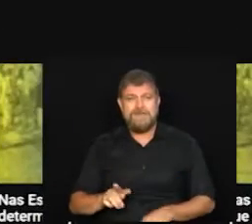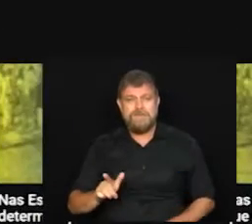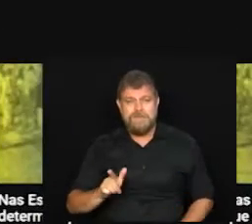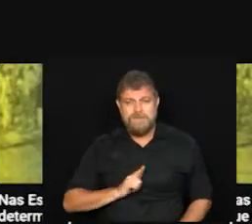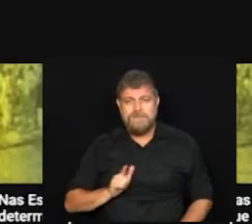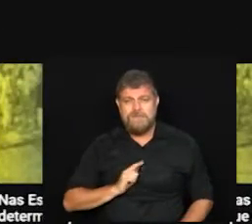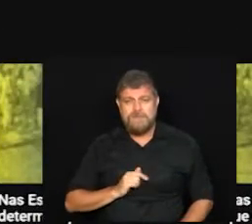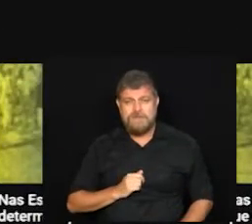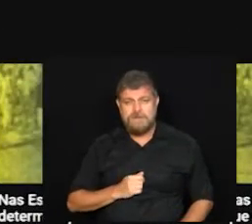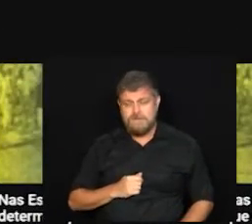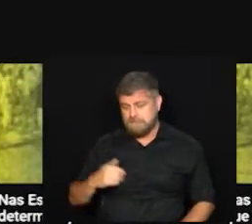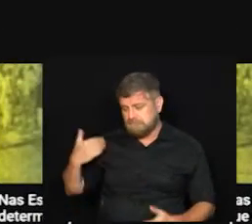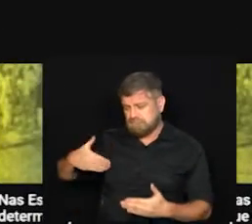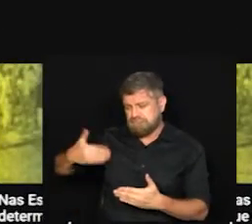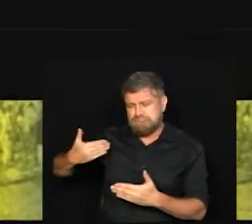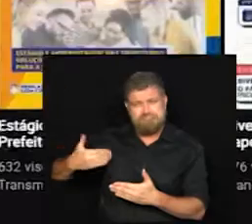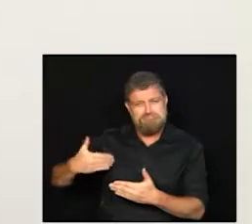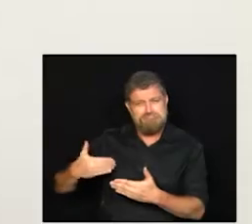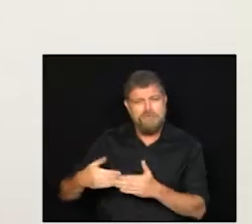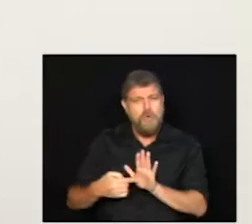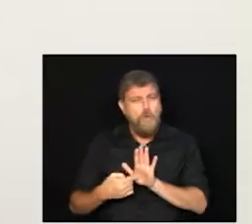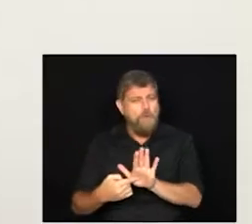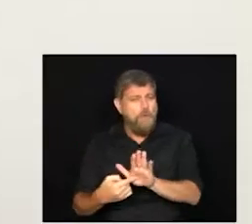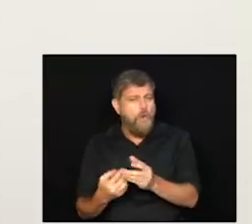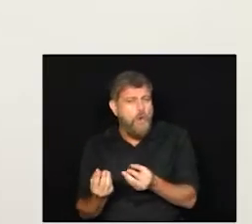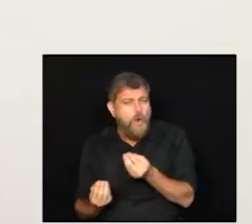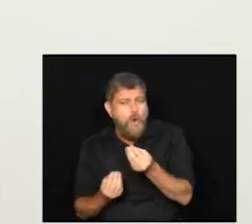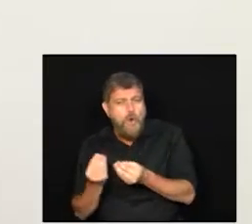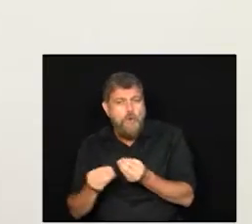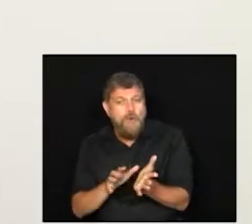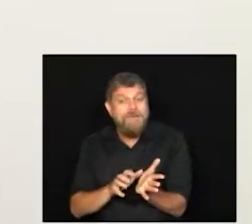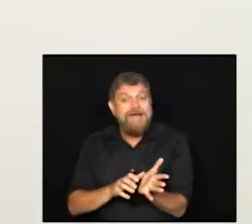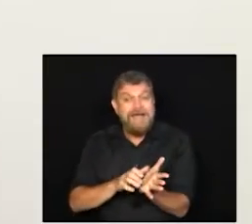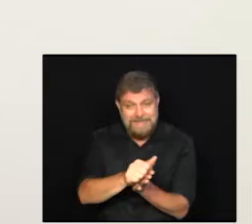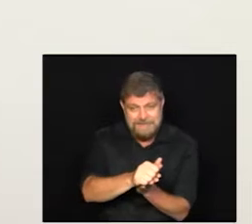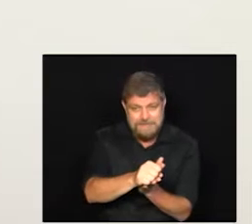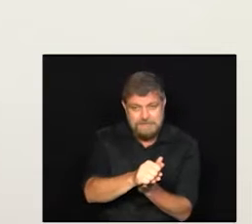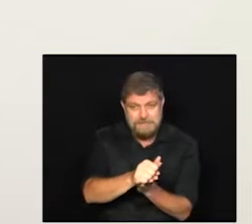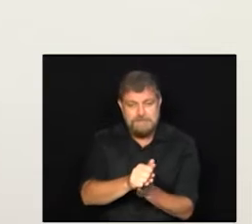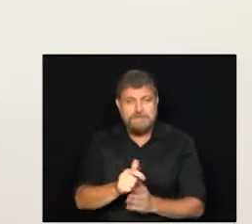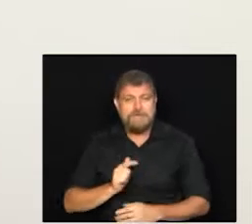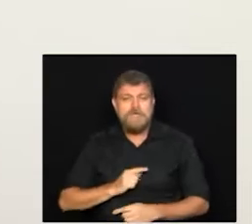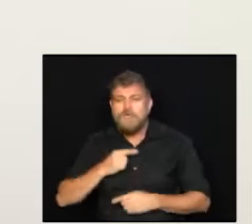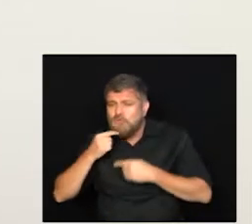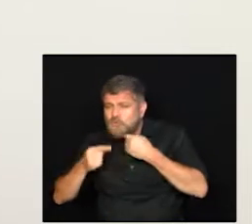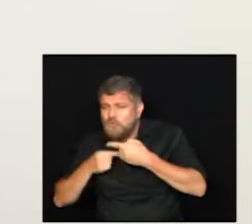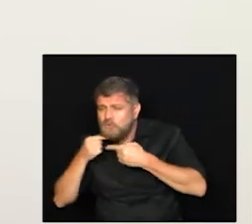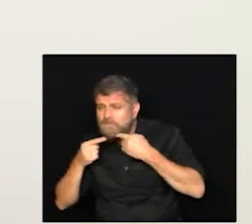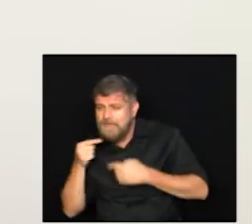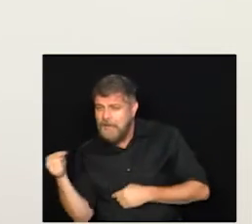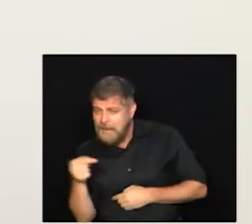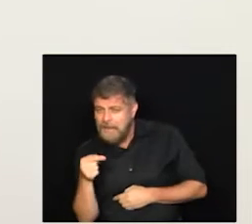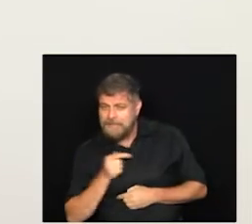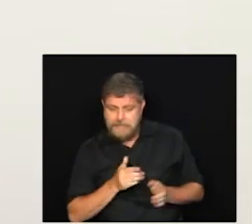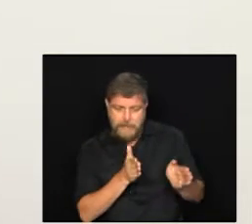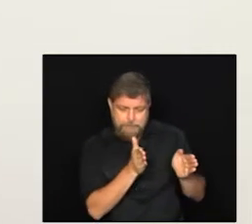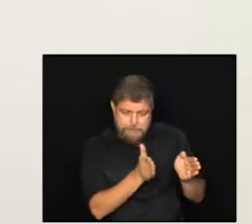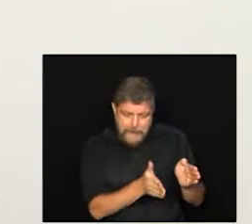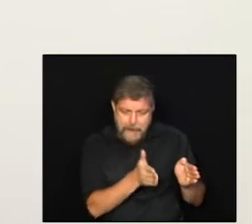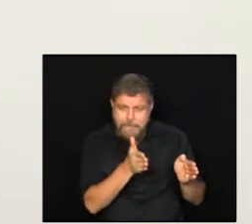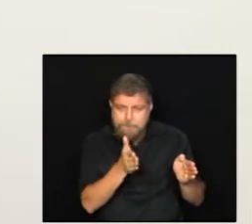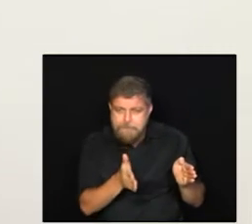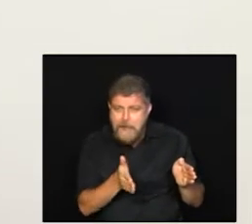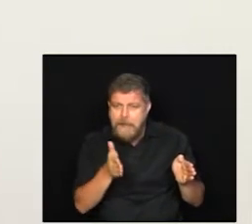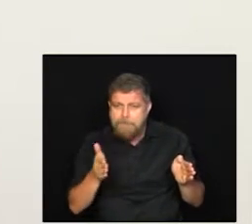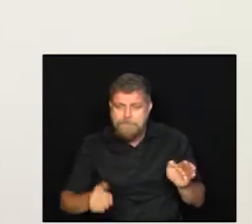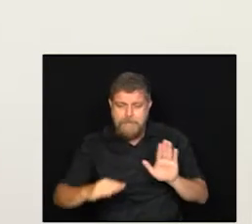com a maratona, mostrando como ele fazer o cadastro. Então, se ele tiver dúvida, vai ter o passo a passo também.